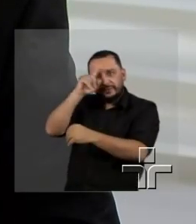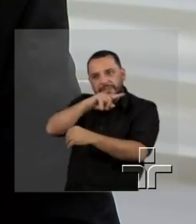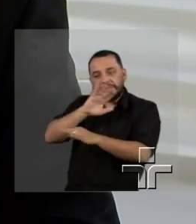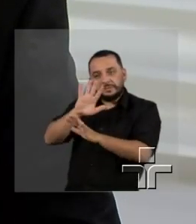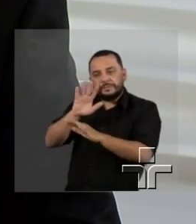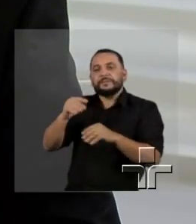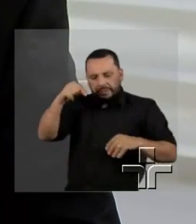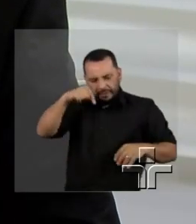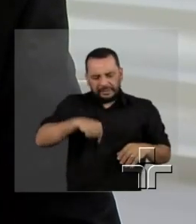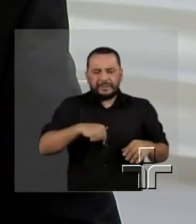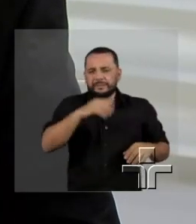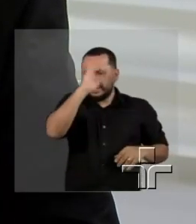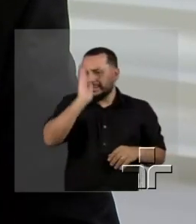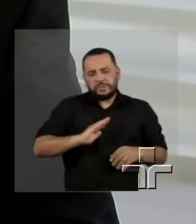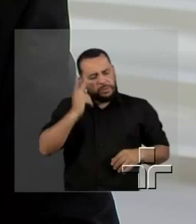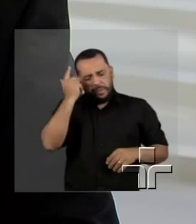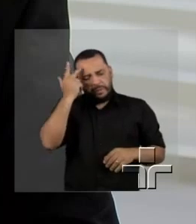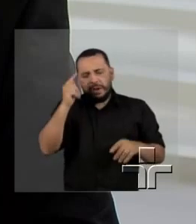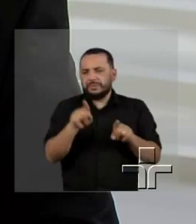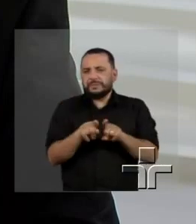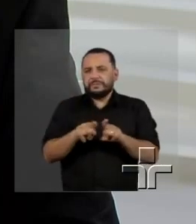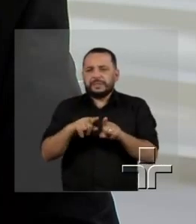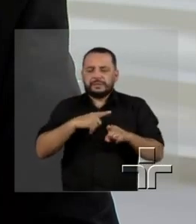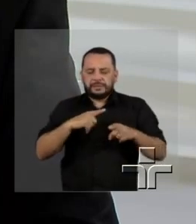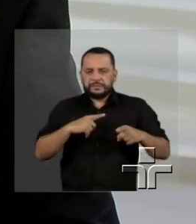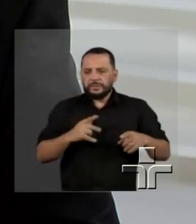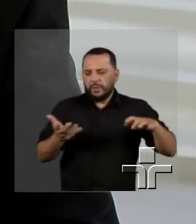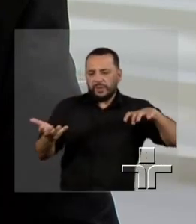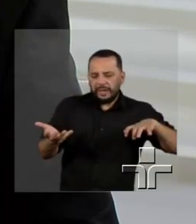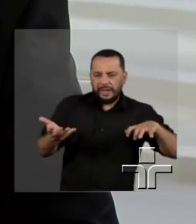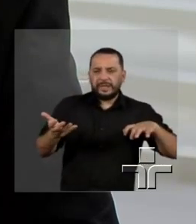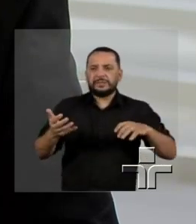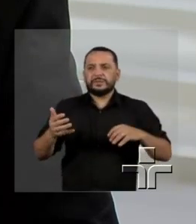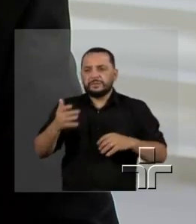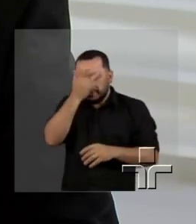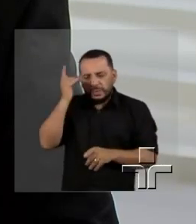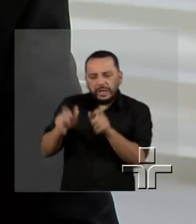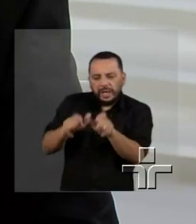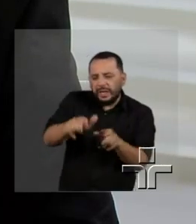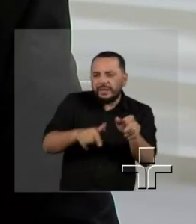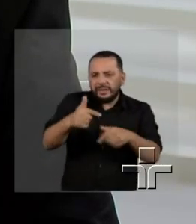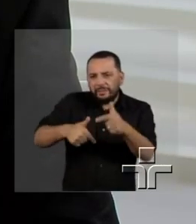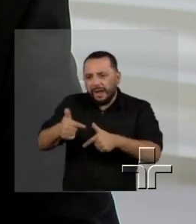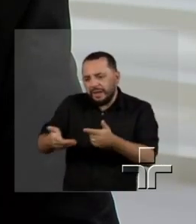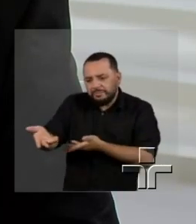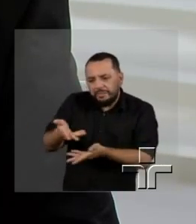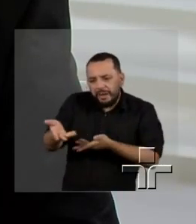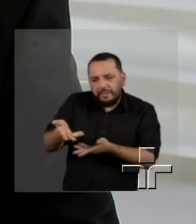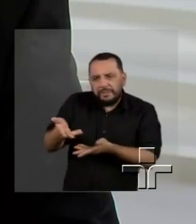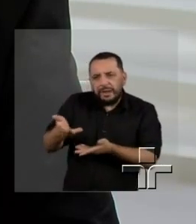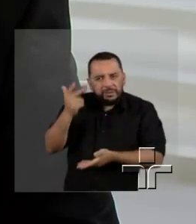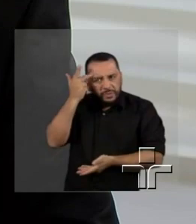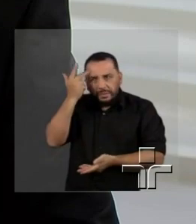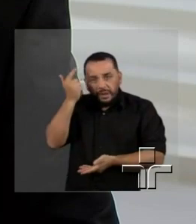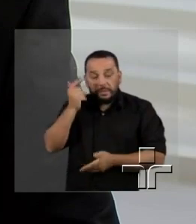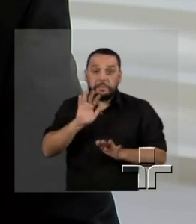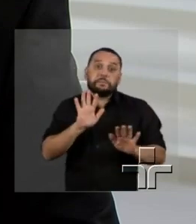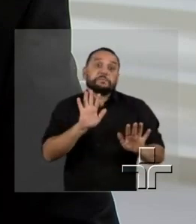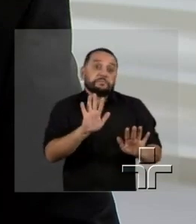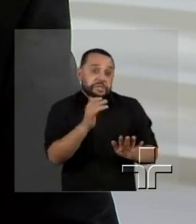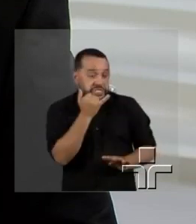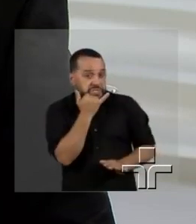viu essa questão da visão de militares hoje em vários cargos de comando no governo e ainda